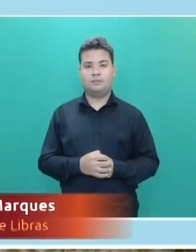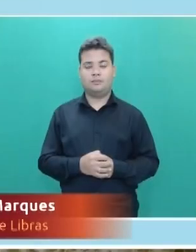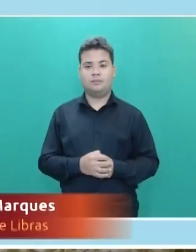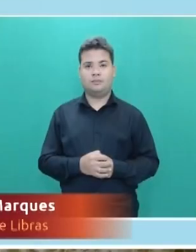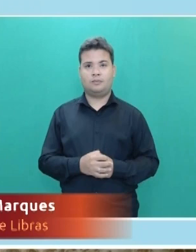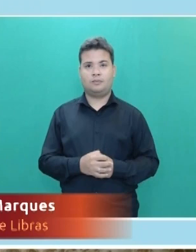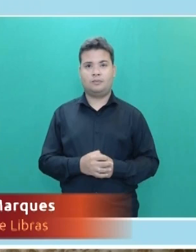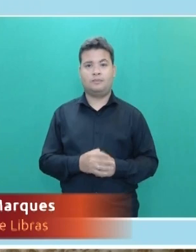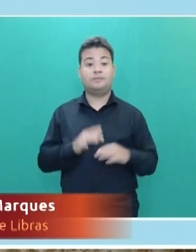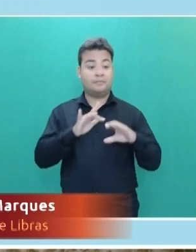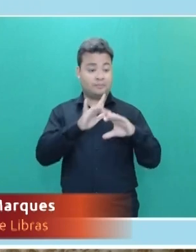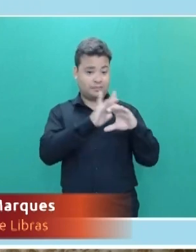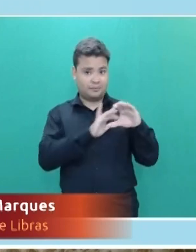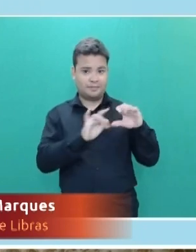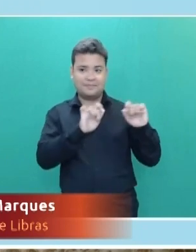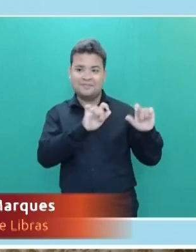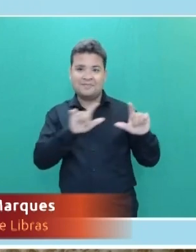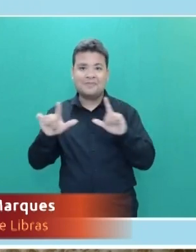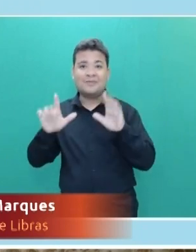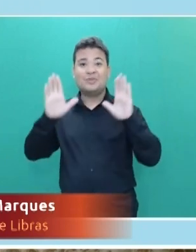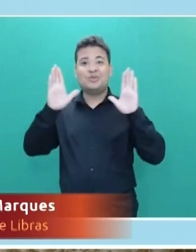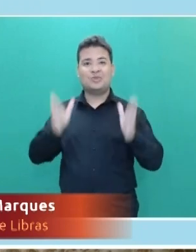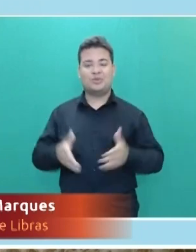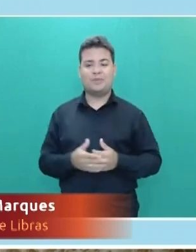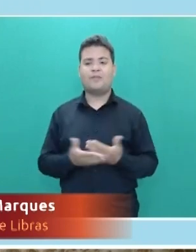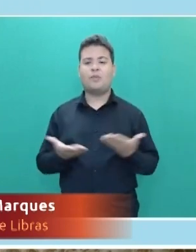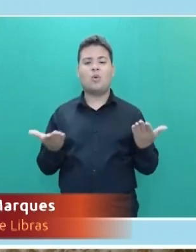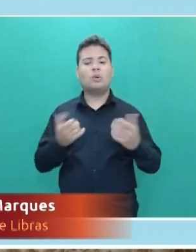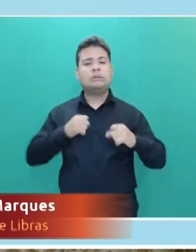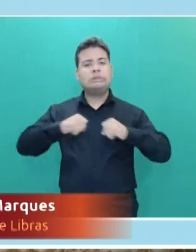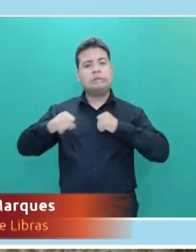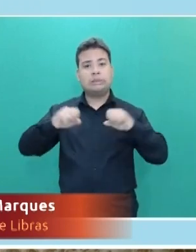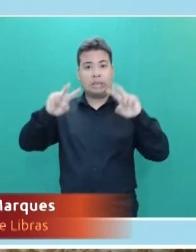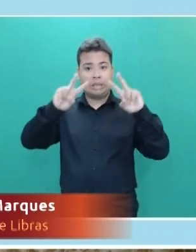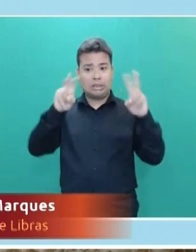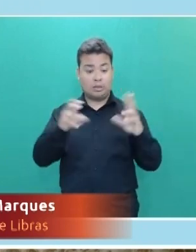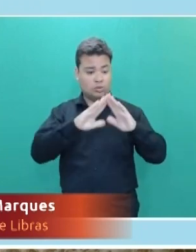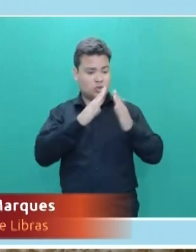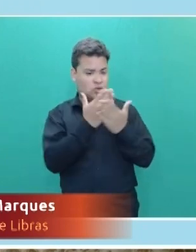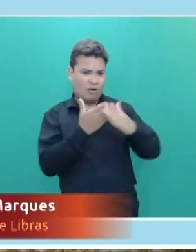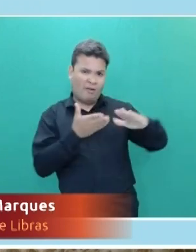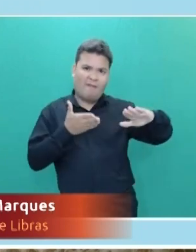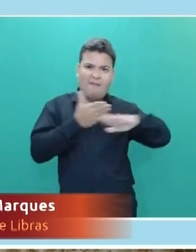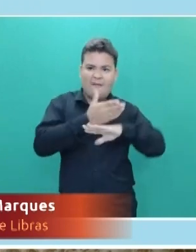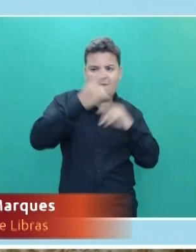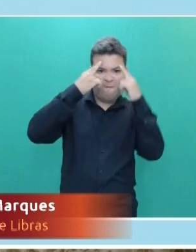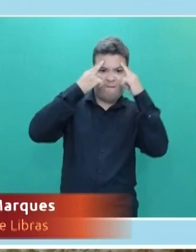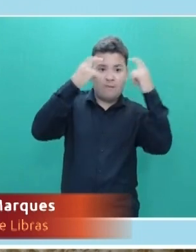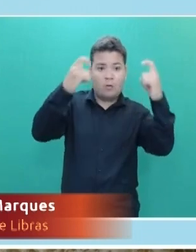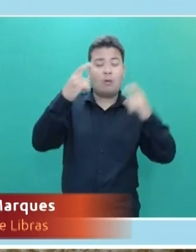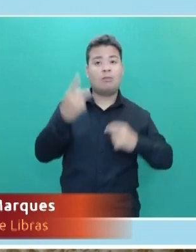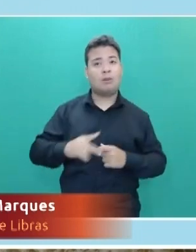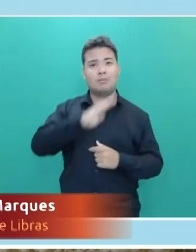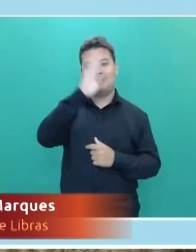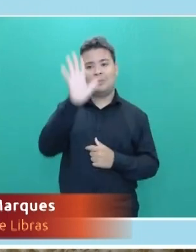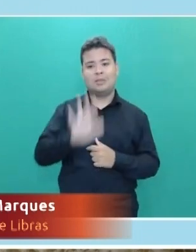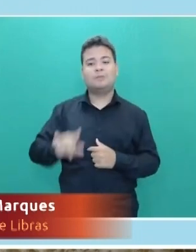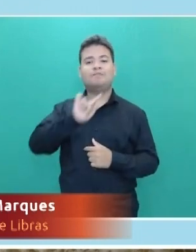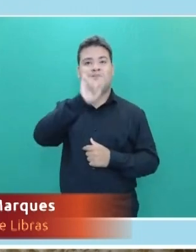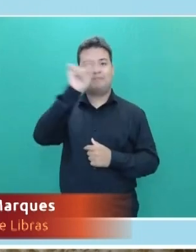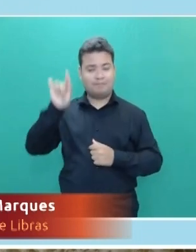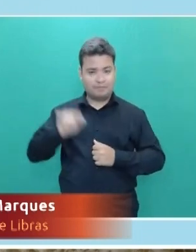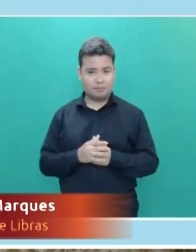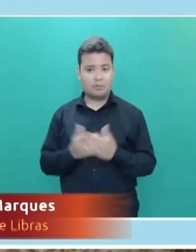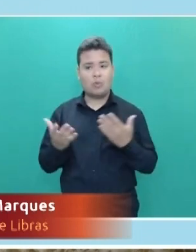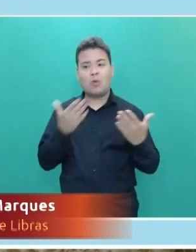Estamos de volta com o programa de hoje, que está debatendo a respeito da violência nas escolas aqui no Brasil. Nós estamos conversando com os